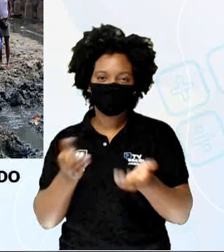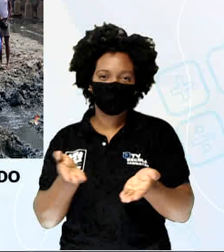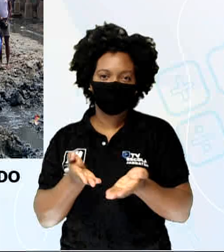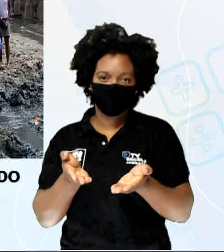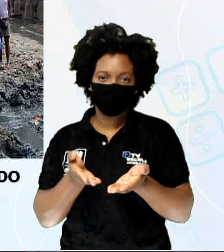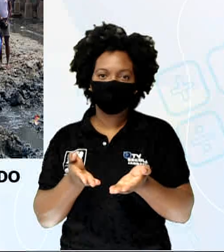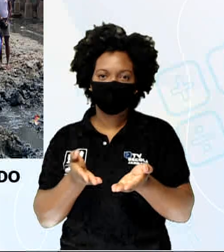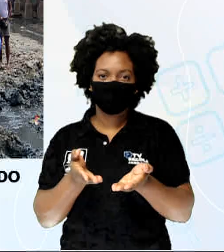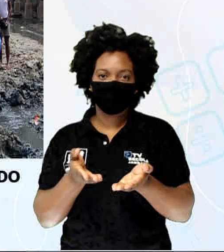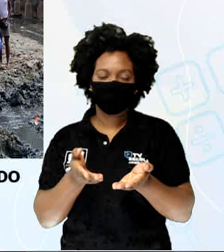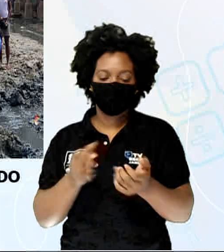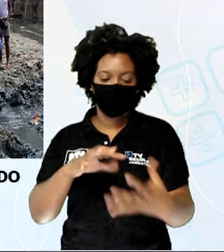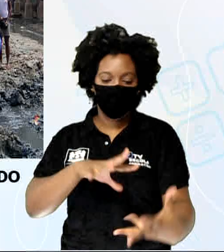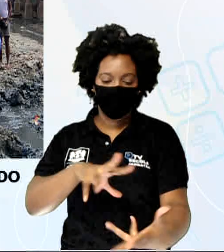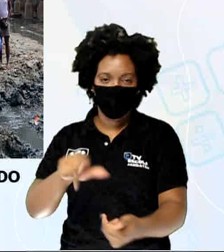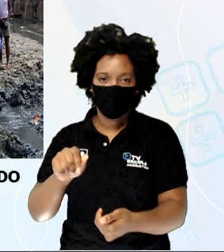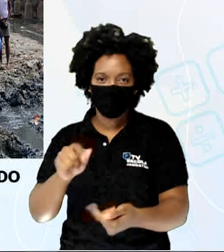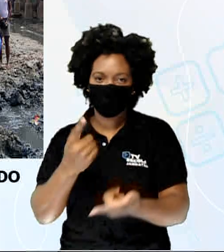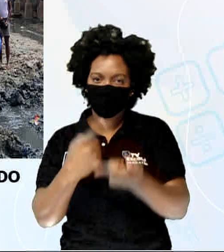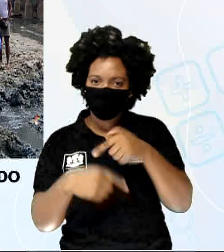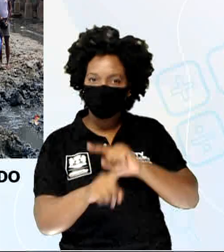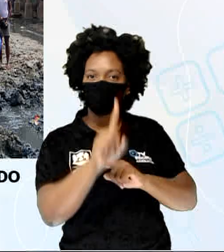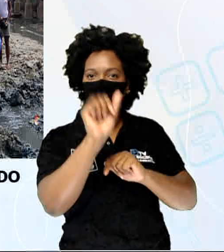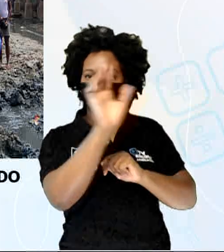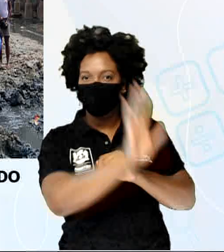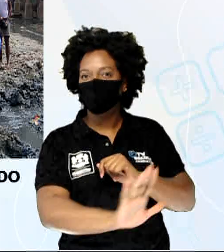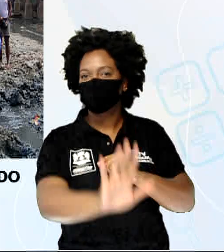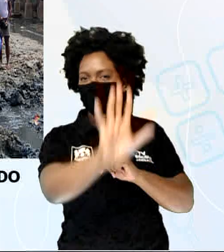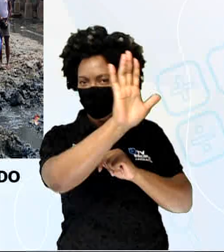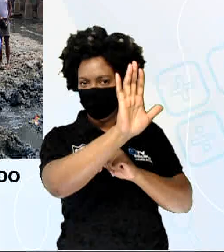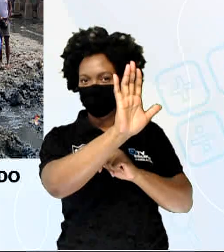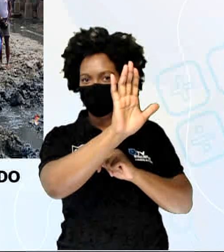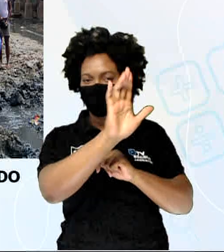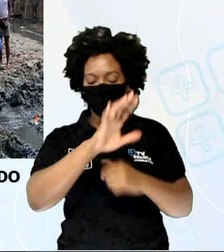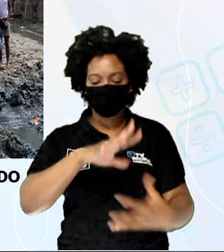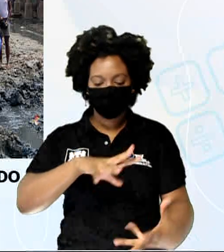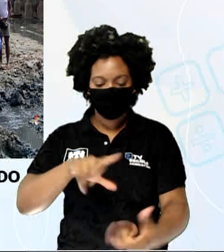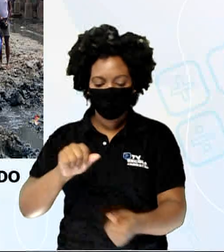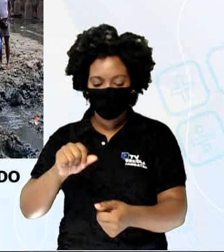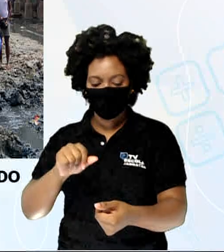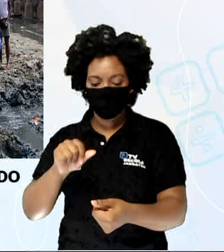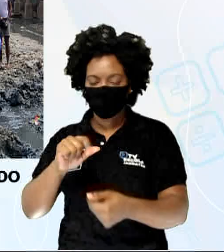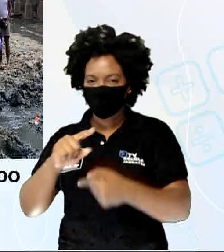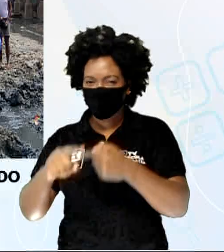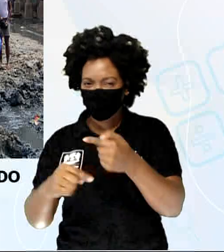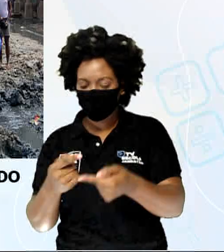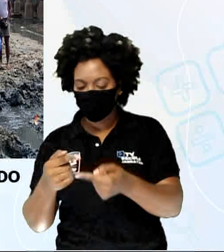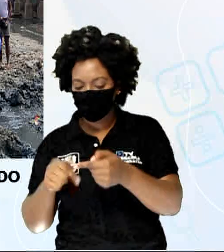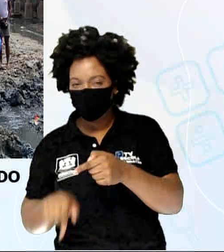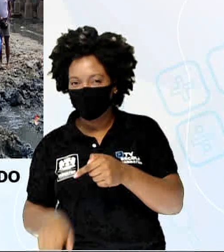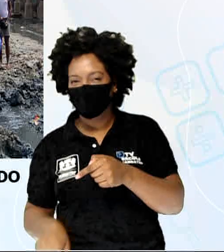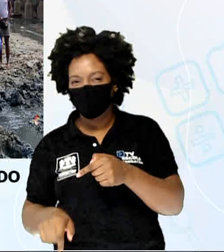nós temos aí o mundo desenvolvido com essa imagem desse bairro e o mundo subdesenvolvido. Seguindo aqui,